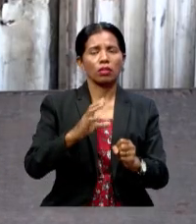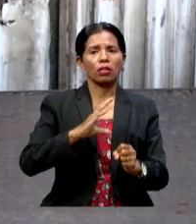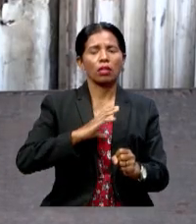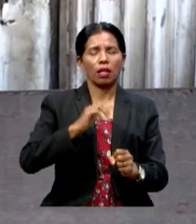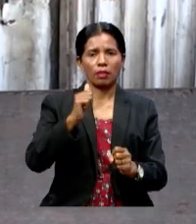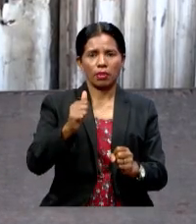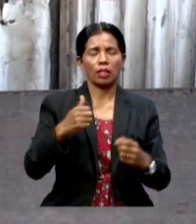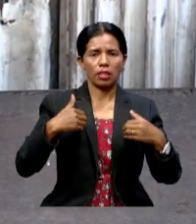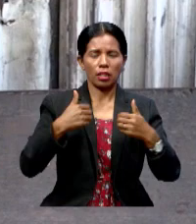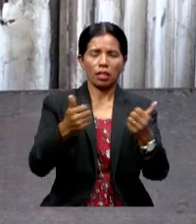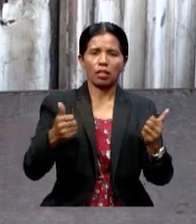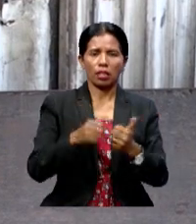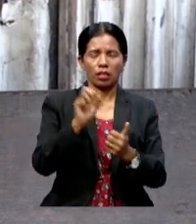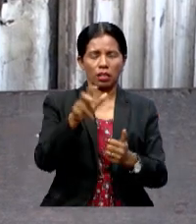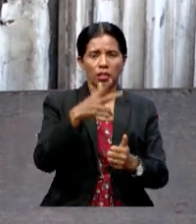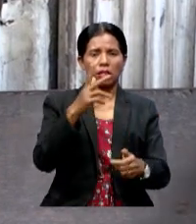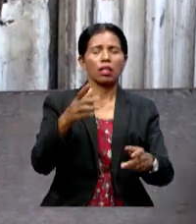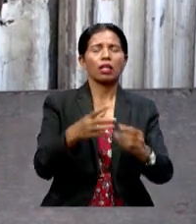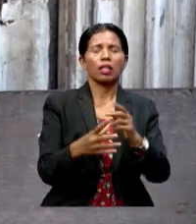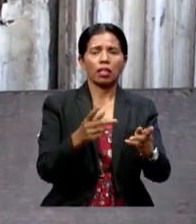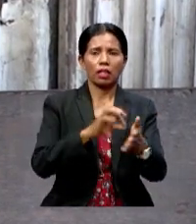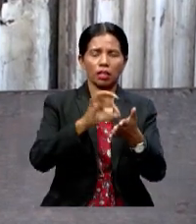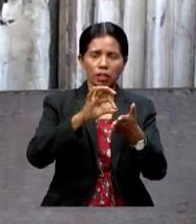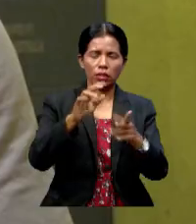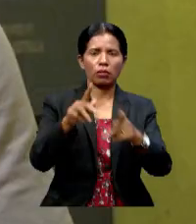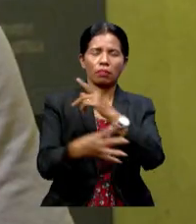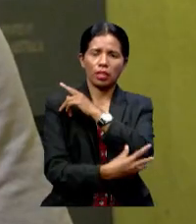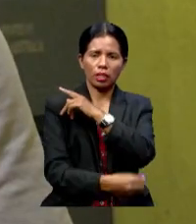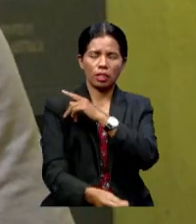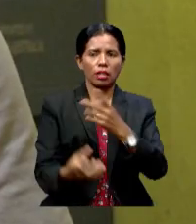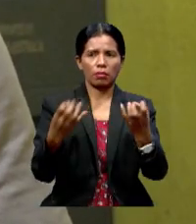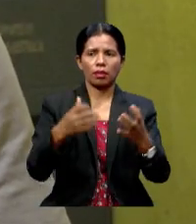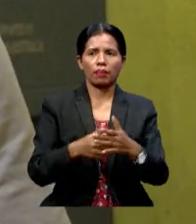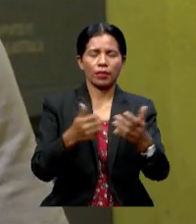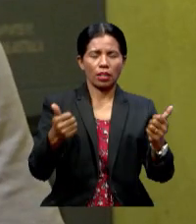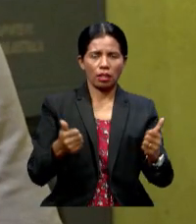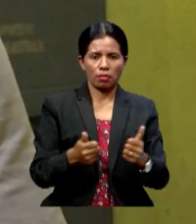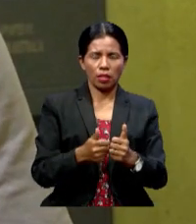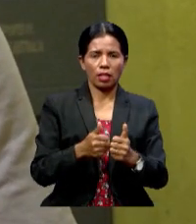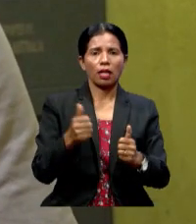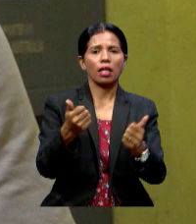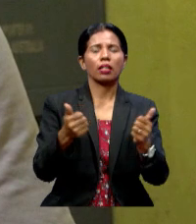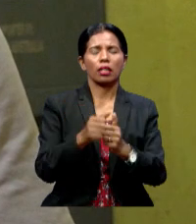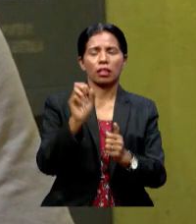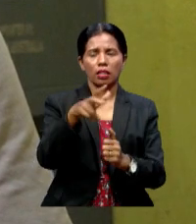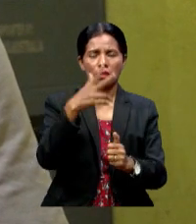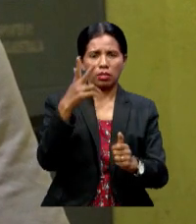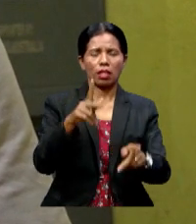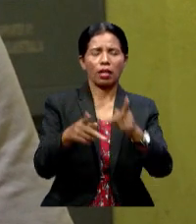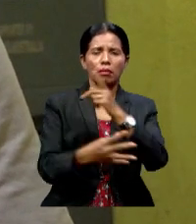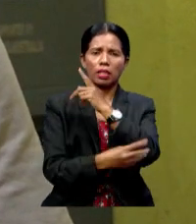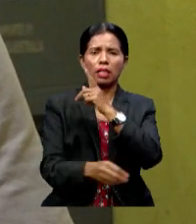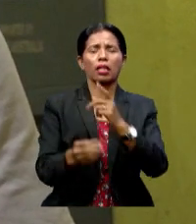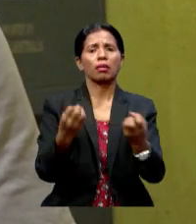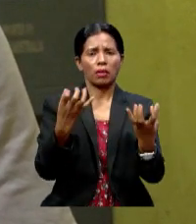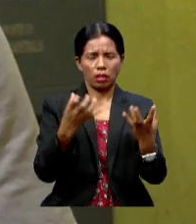sanur sentolo nebe resisto ema vulnerável barak. Ia kami ia aldeia sanur sentolo kedas, signifika ema vulnerável ne barak teus.